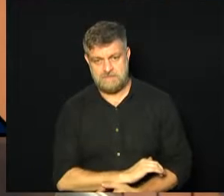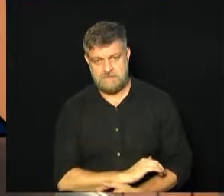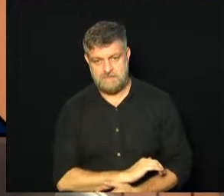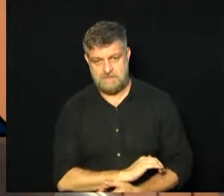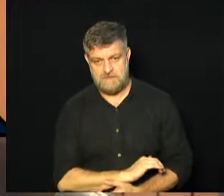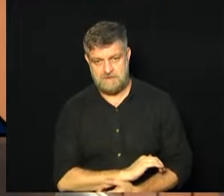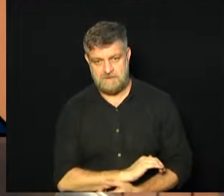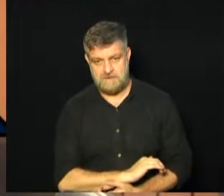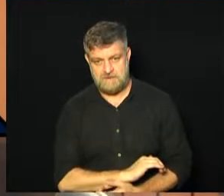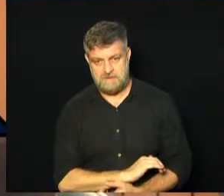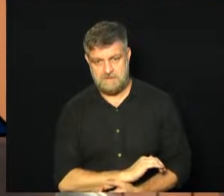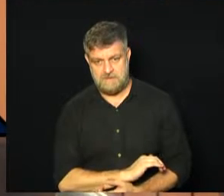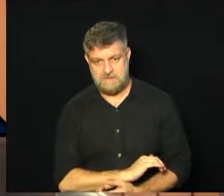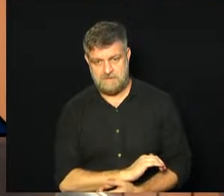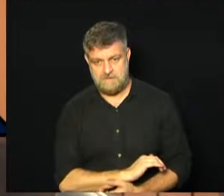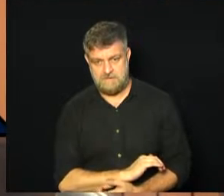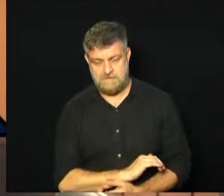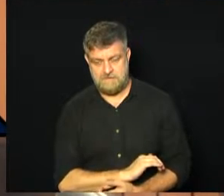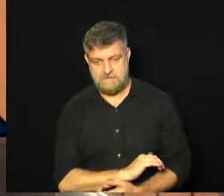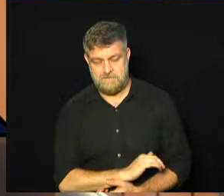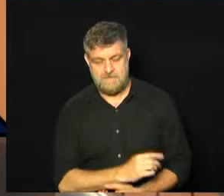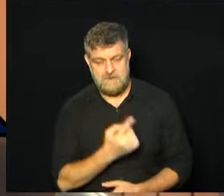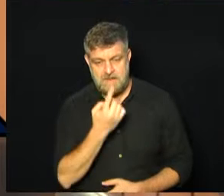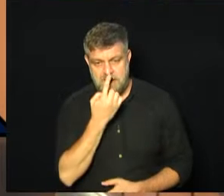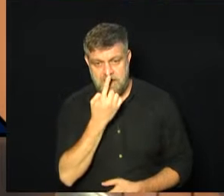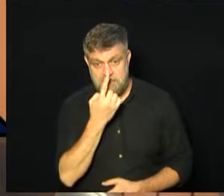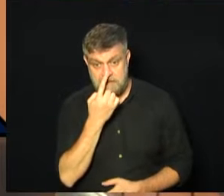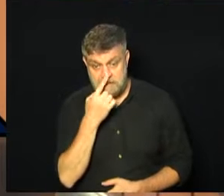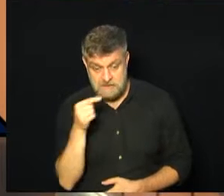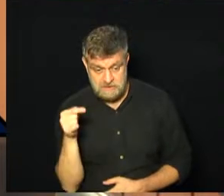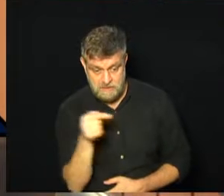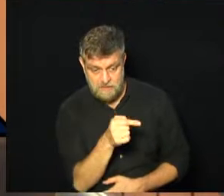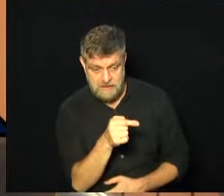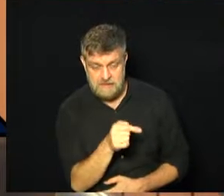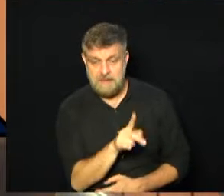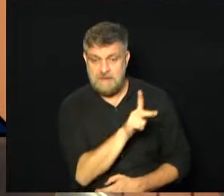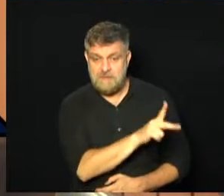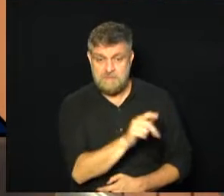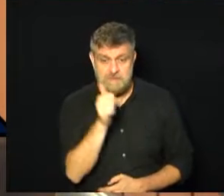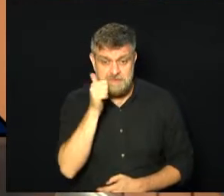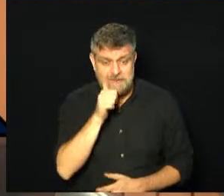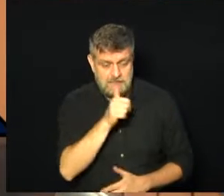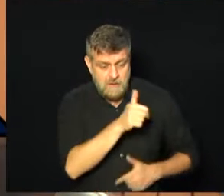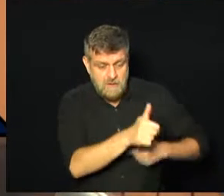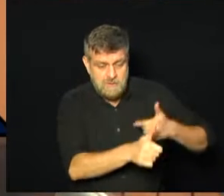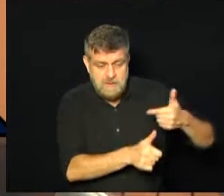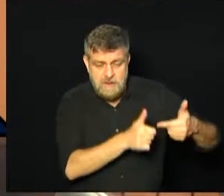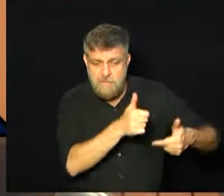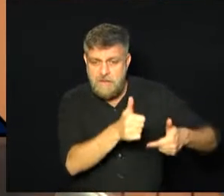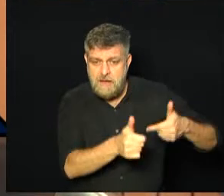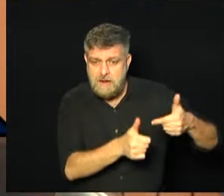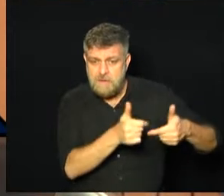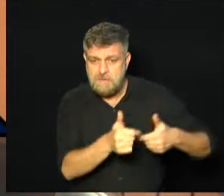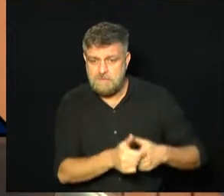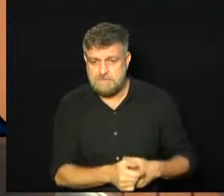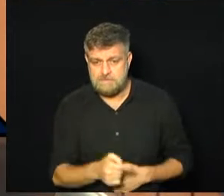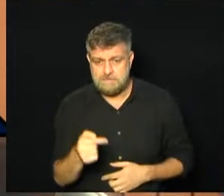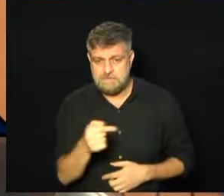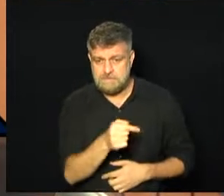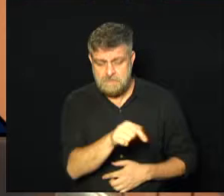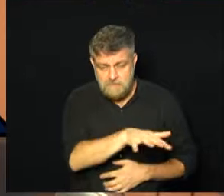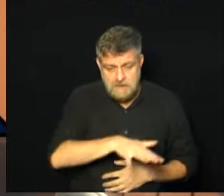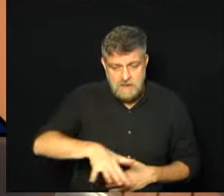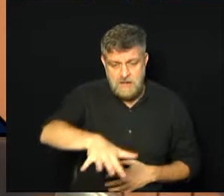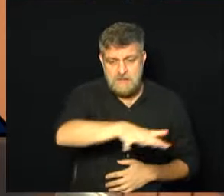Então, a aproximação com ela se deu muito pelo trabalho que ela tem também nesse segmento